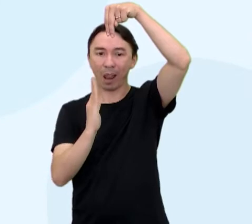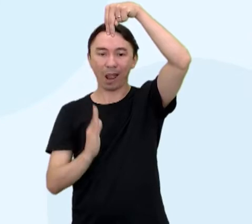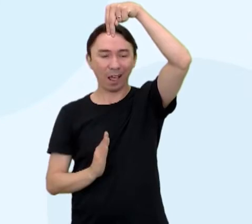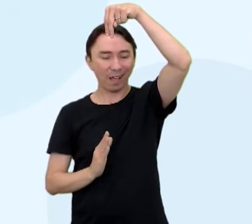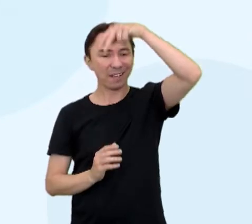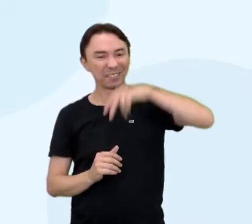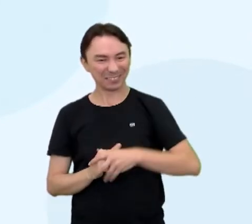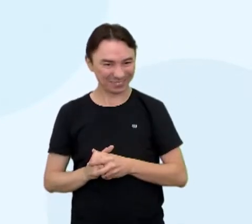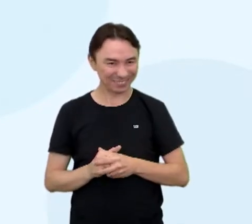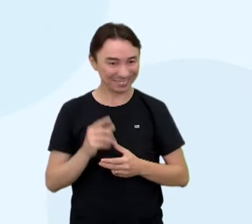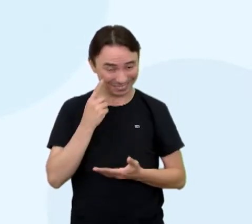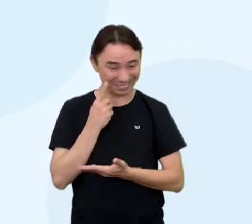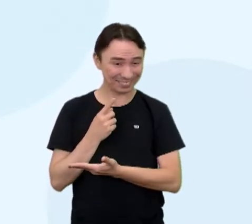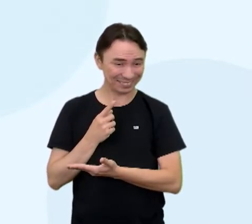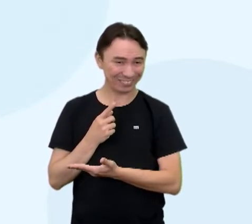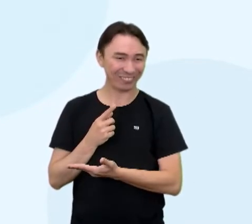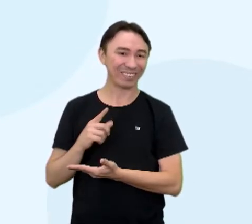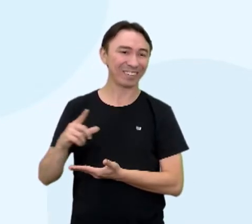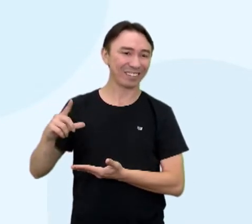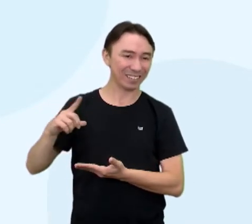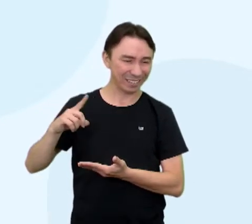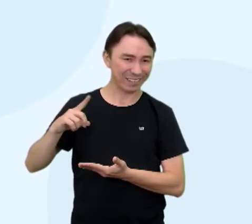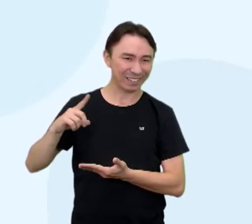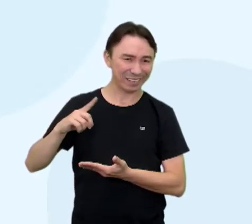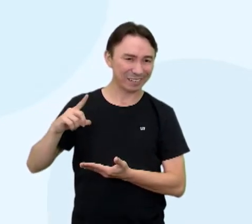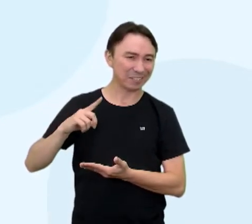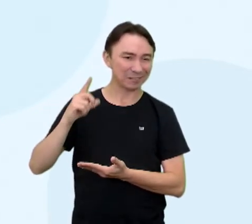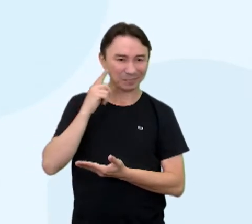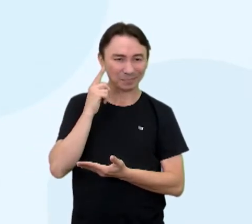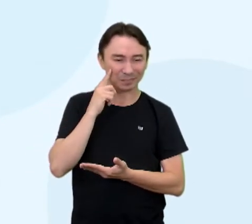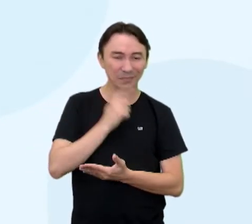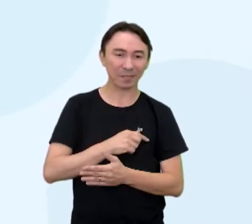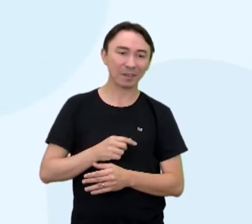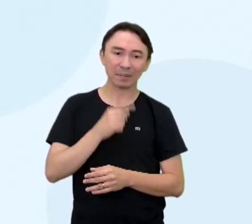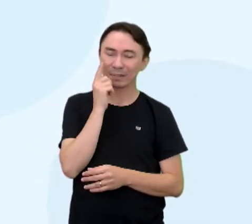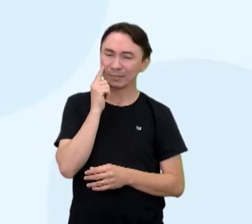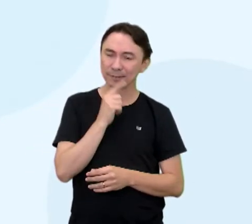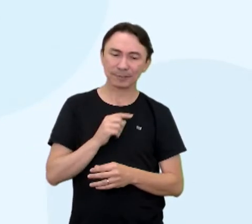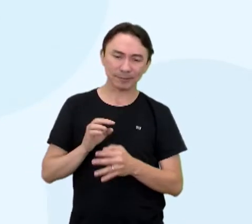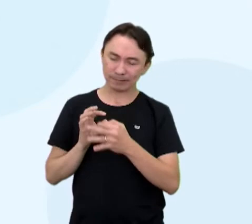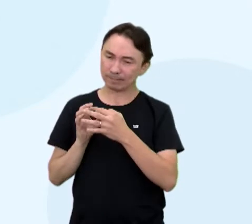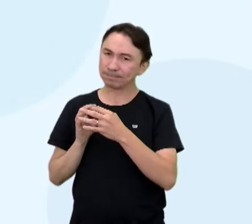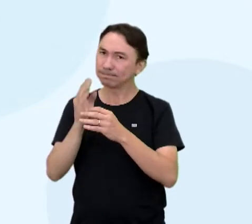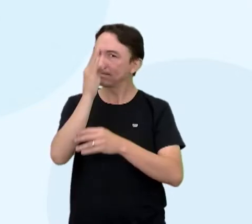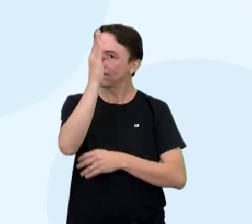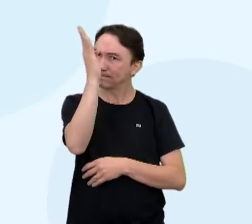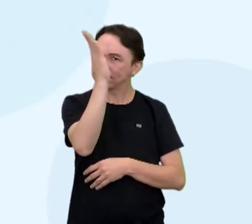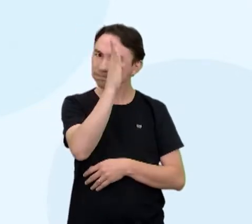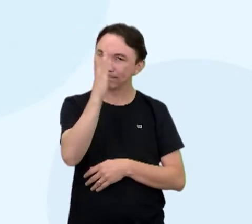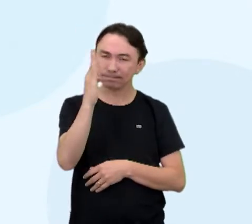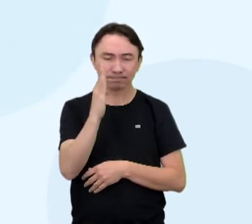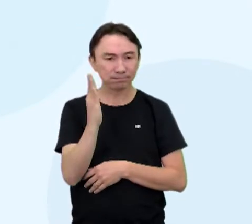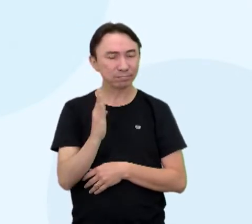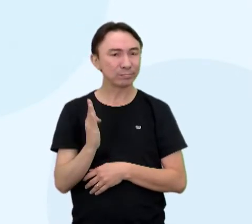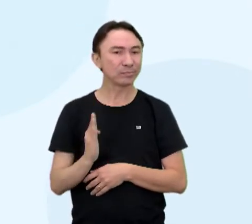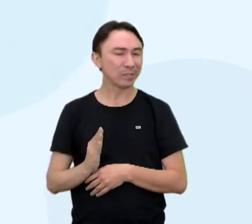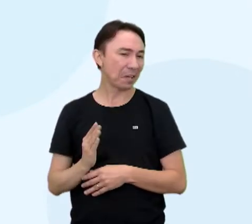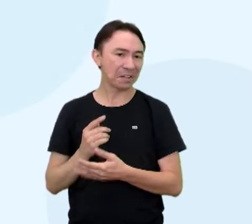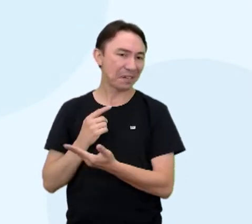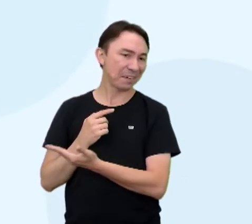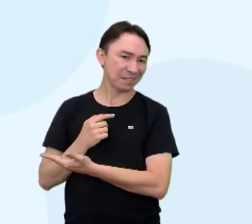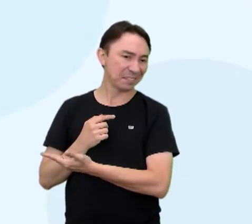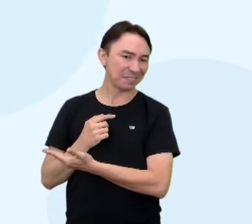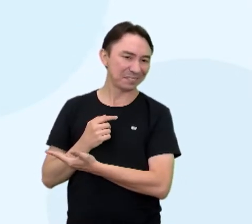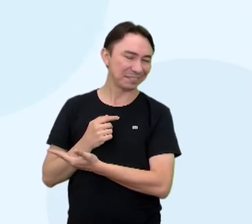formação contínua, né? Porque está lá nas fendas, né, de aberturas entre placas tectônicas, né, eles não têm, né,